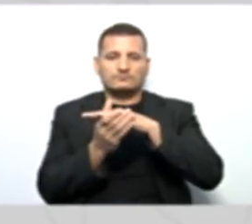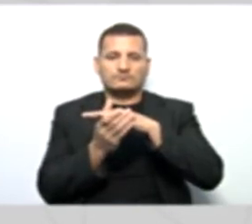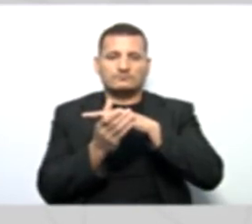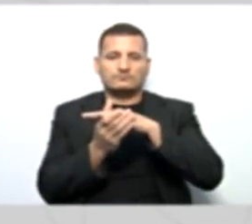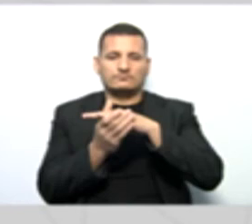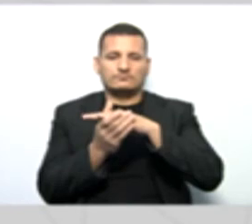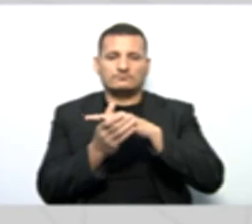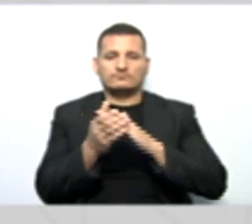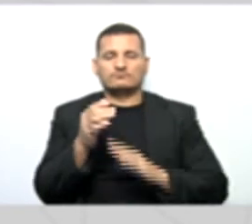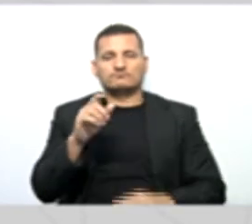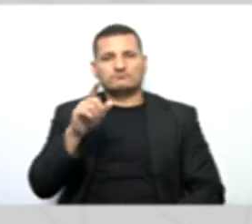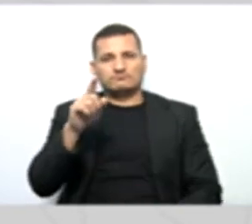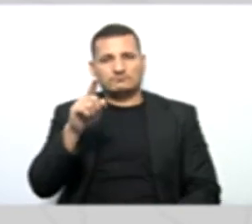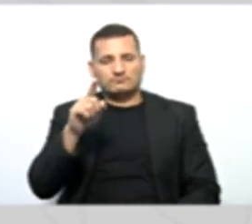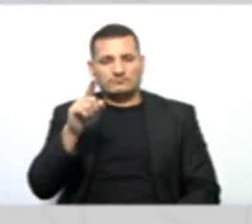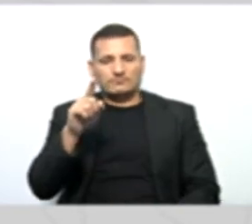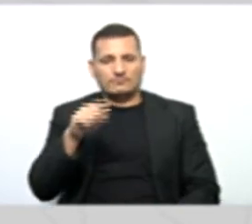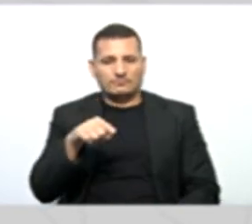é,